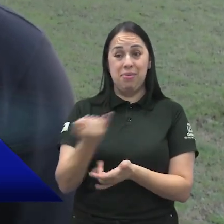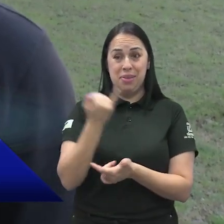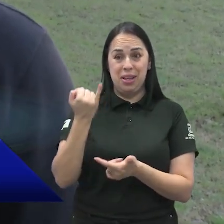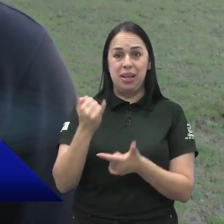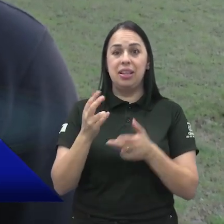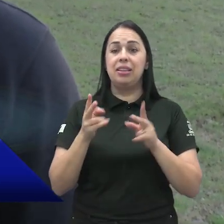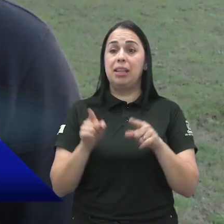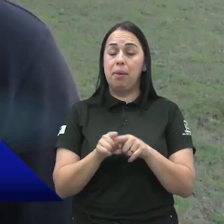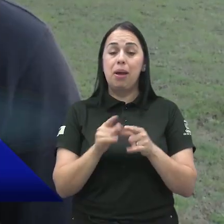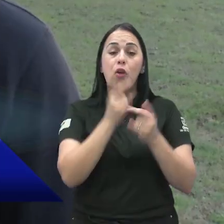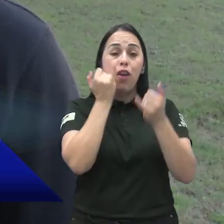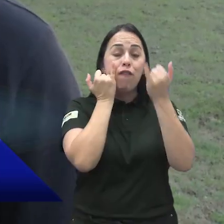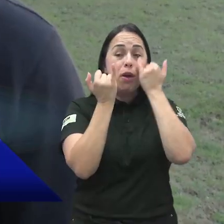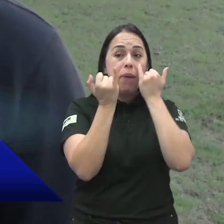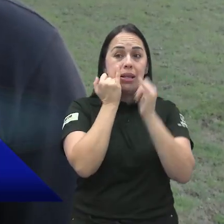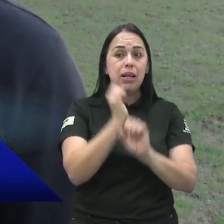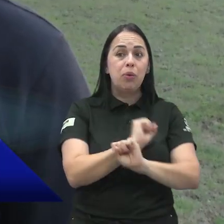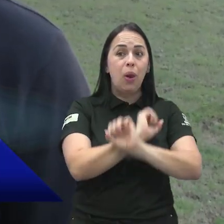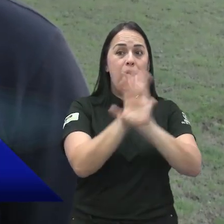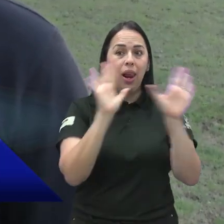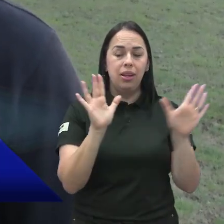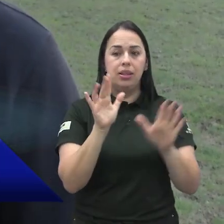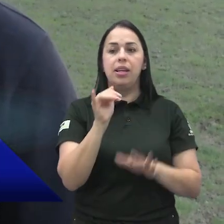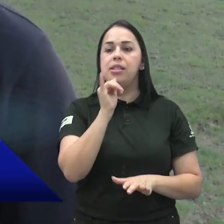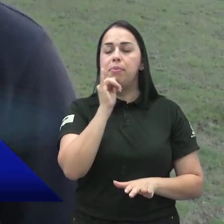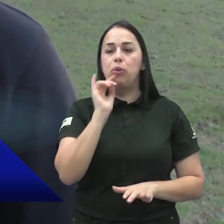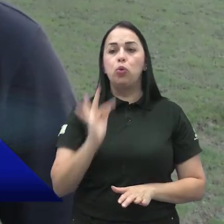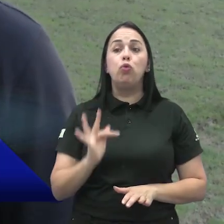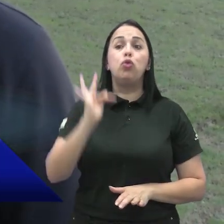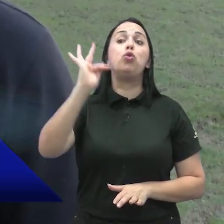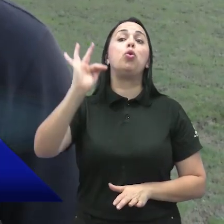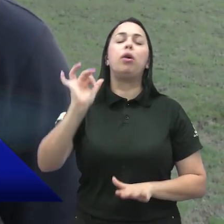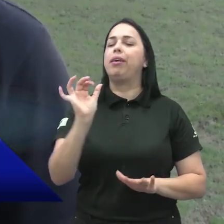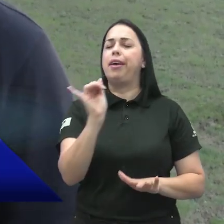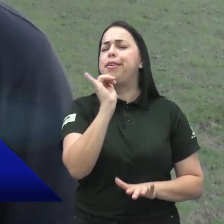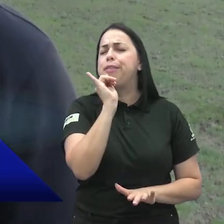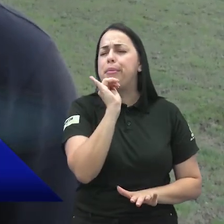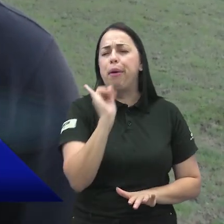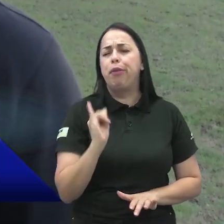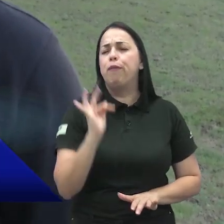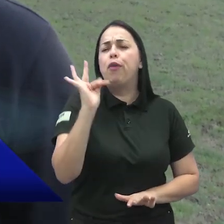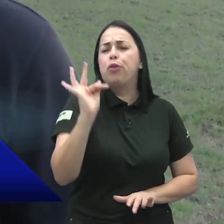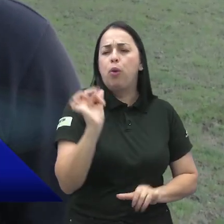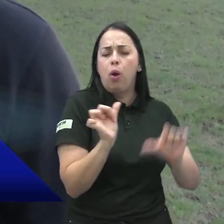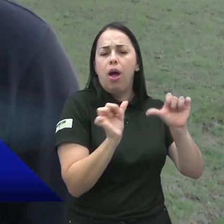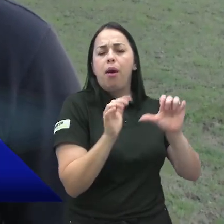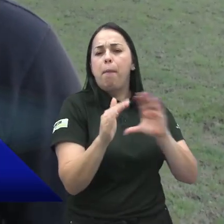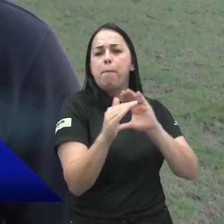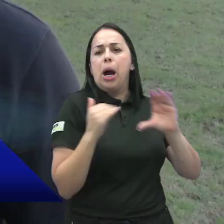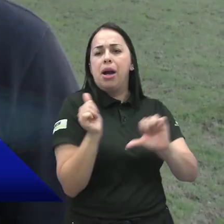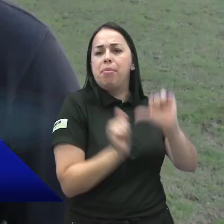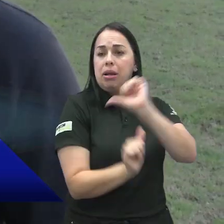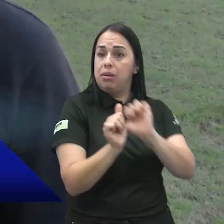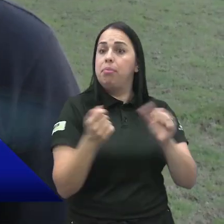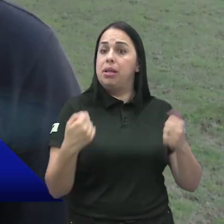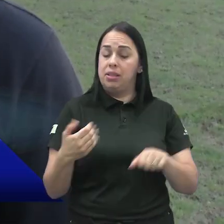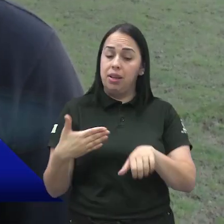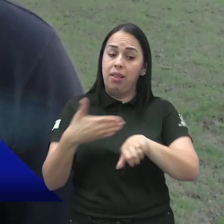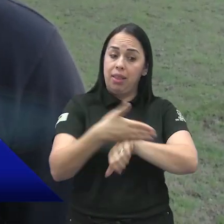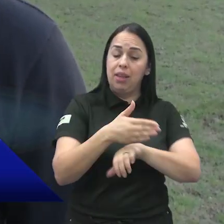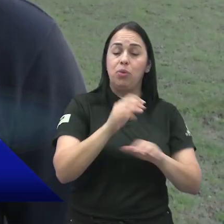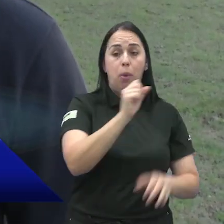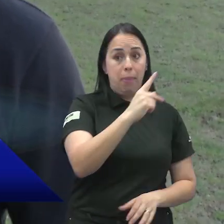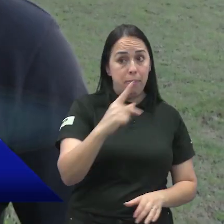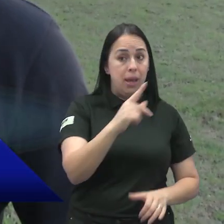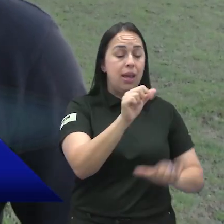lá, que você mantenha atualizado. Vamos dizer que lá na frente você mudou de e-mail, atualize no aplicativo São José